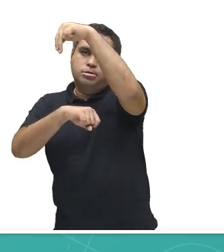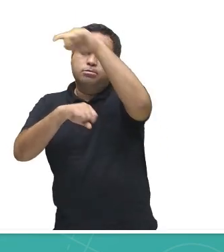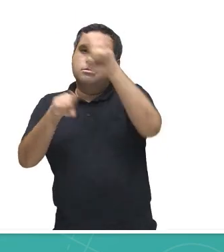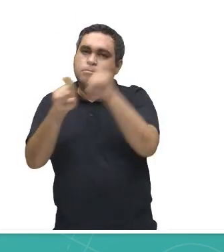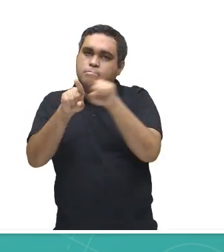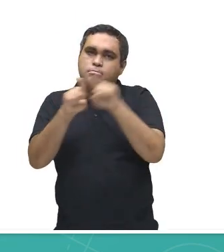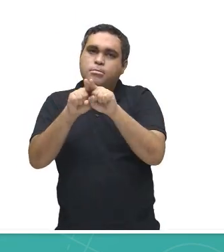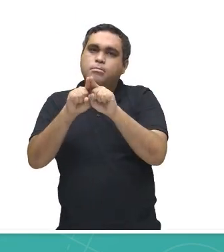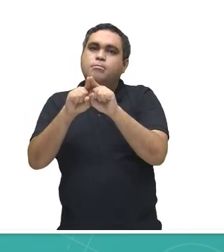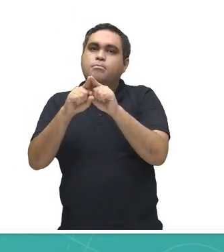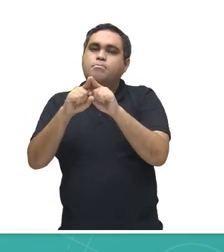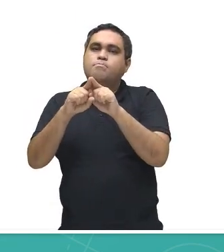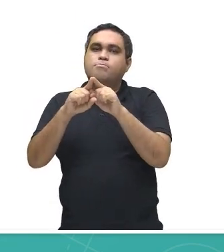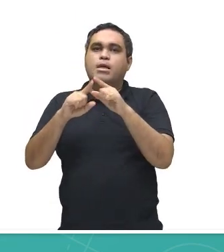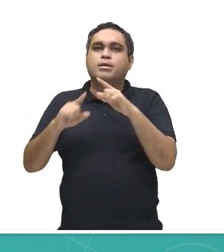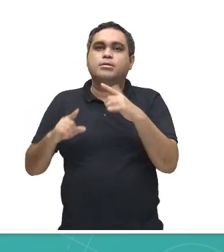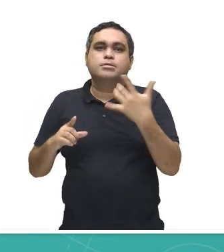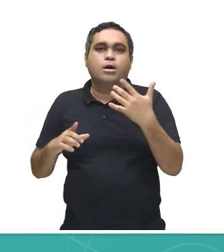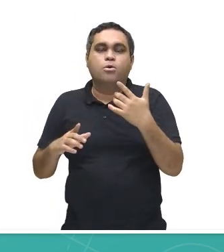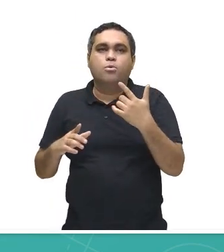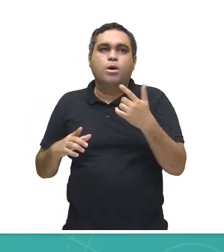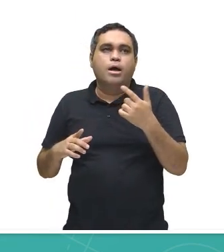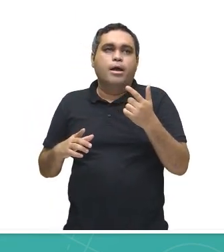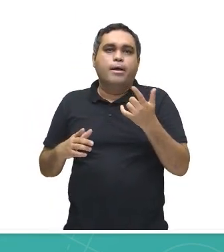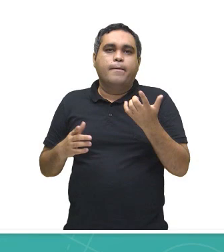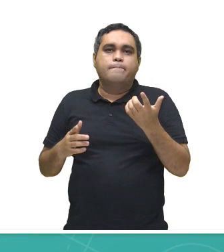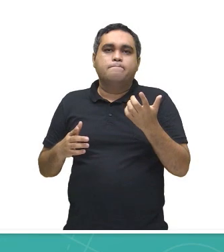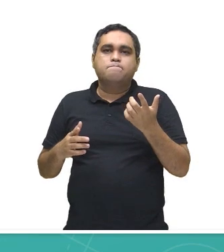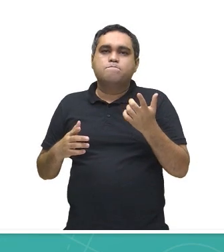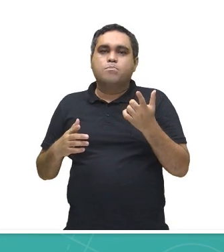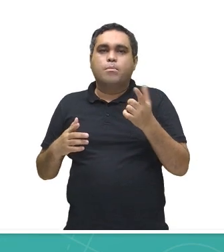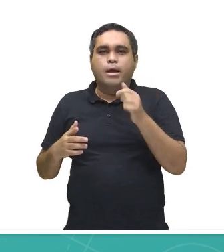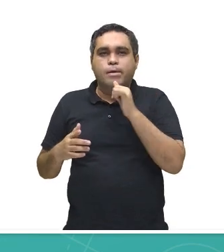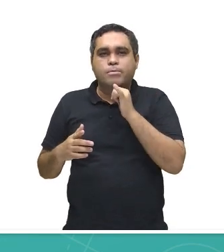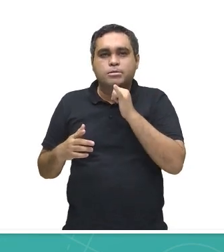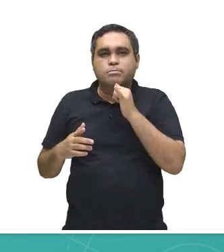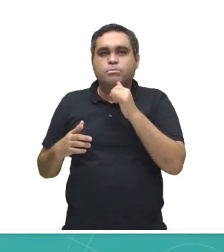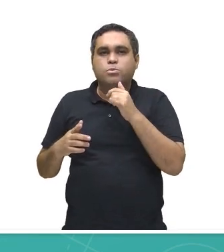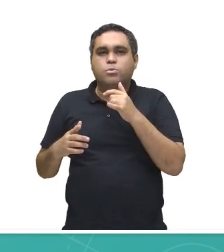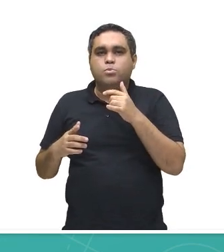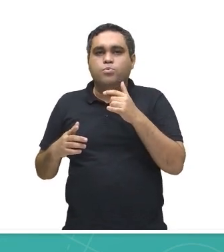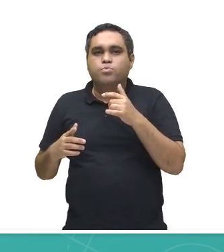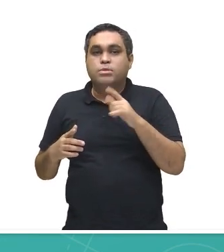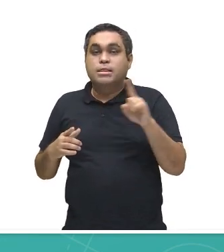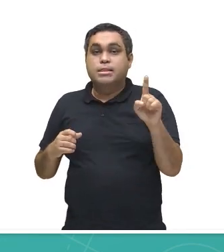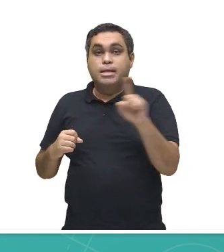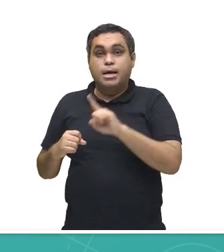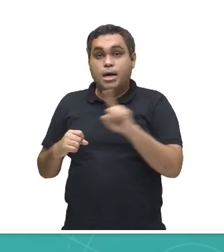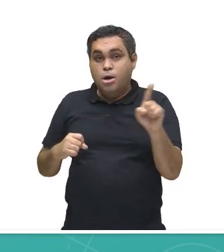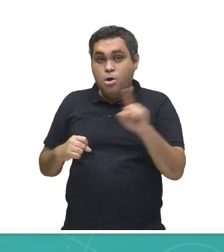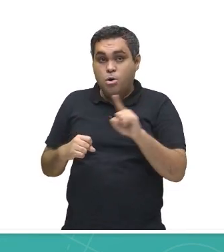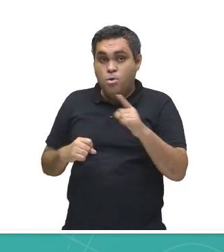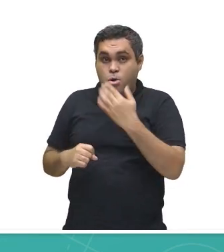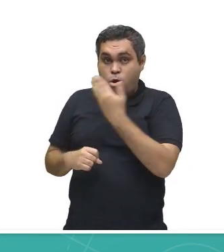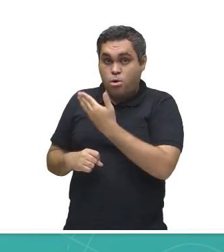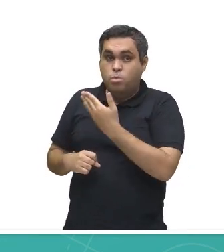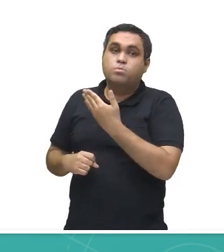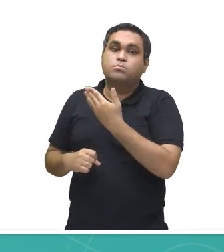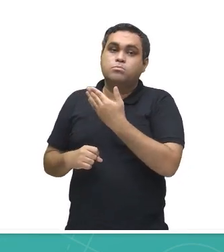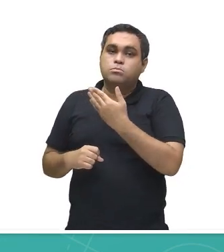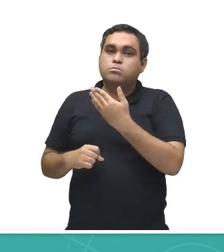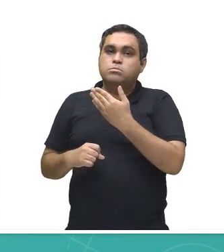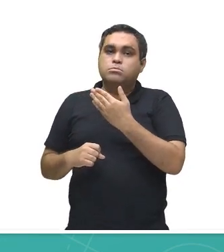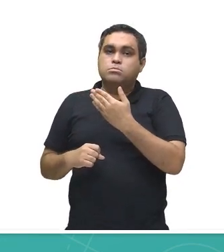acordo com os limites, tá, dos estados. Então, não está